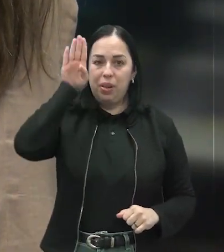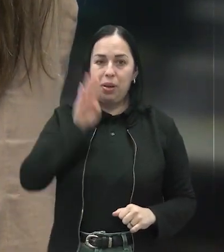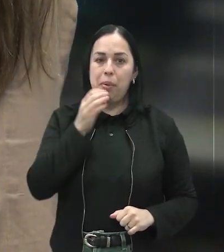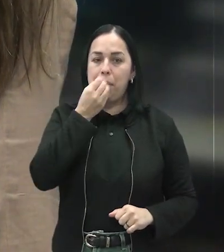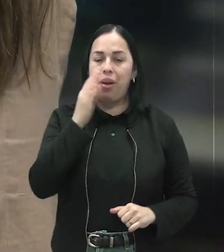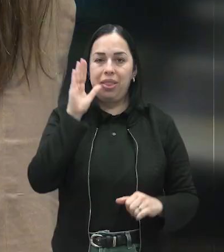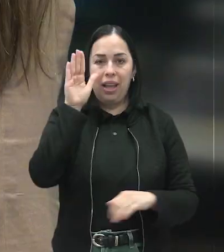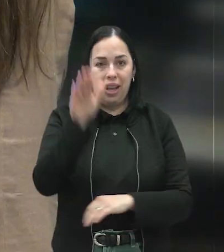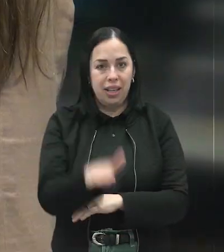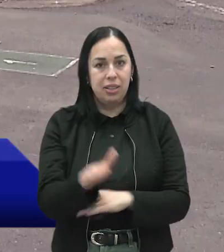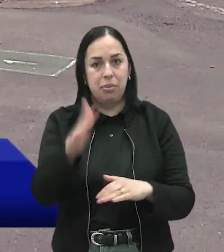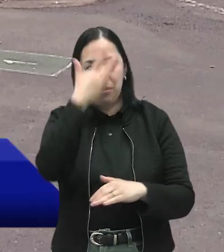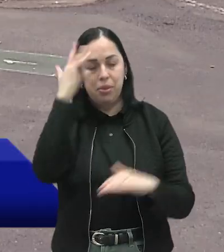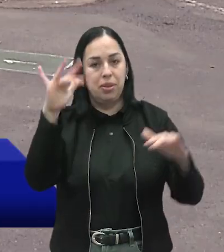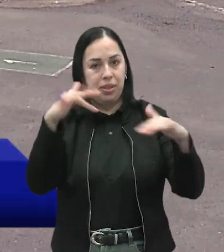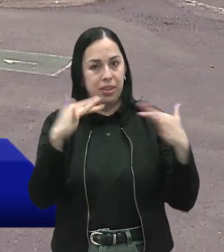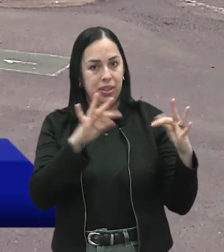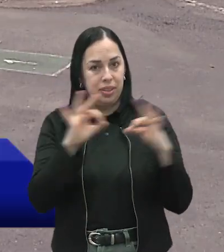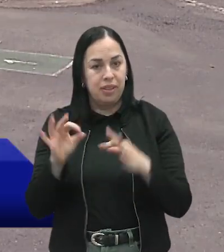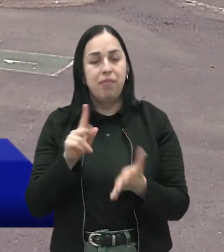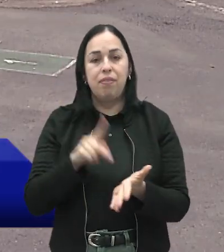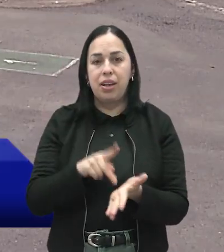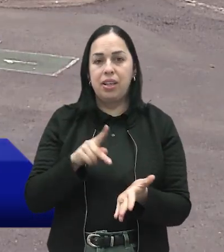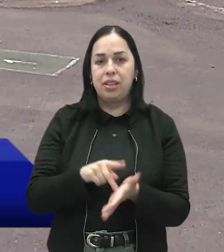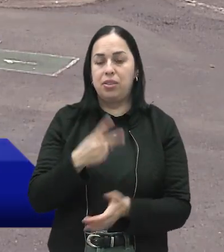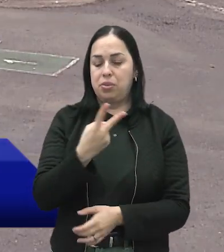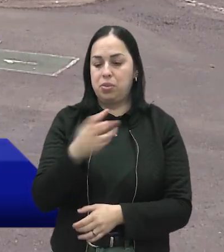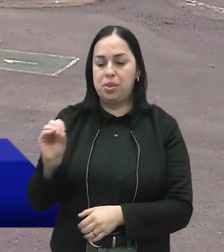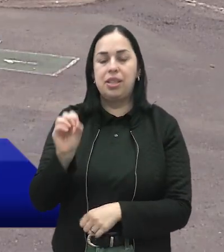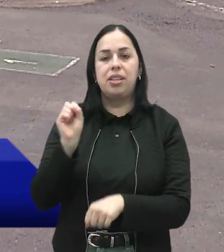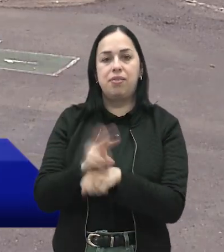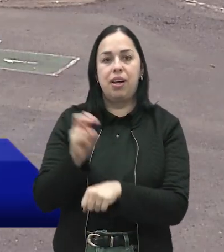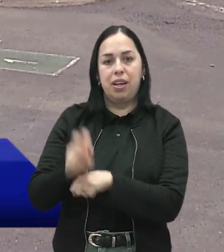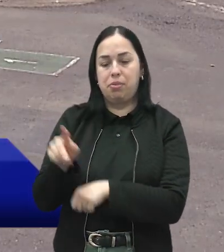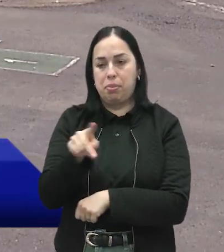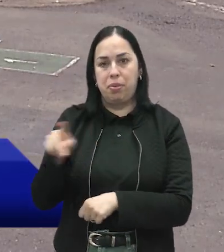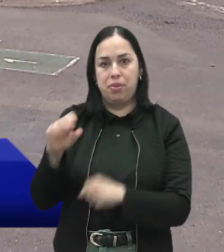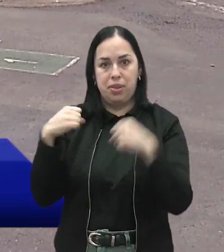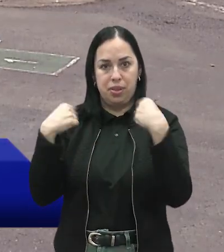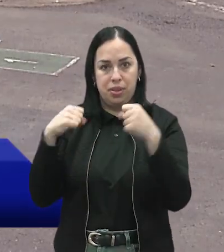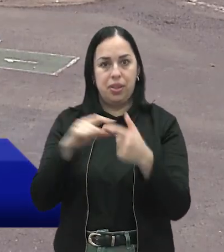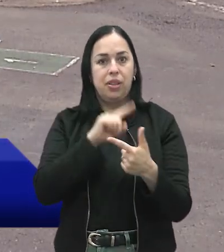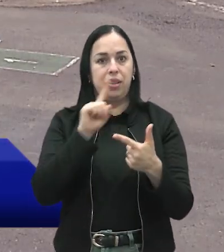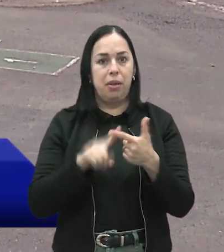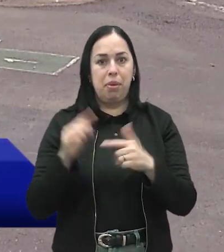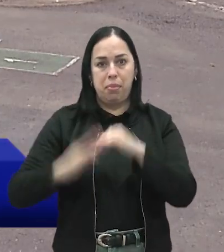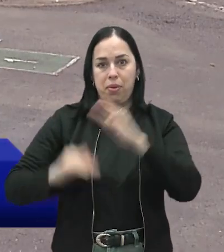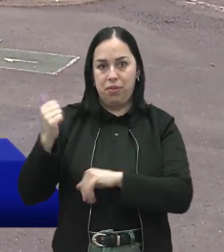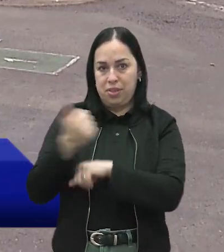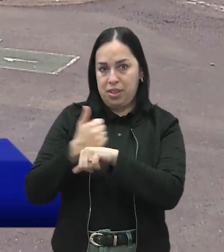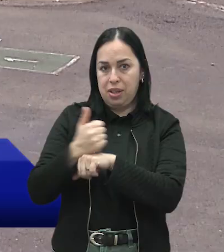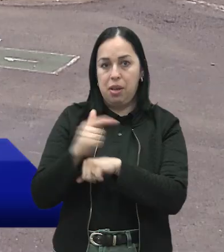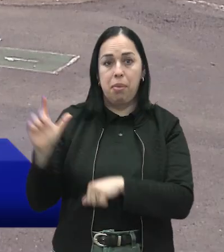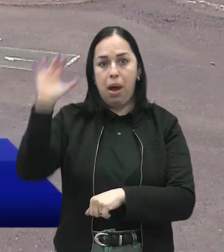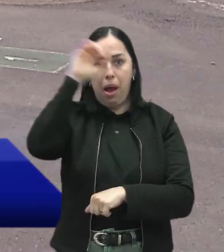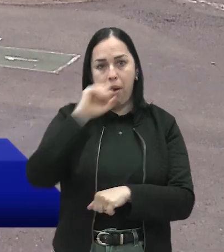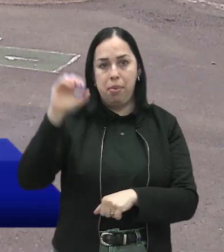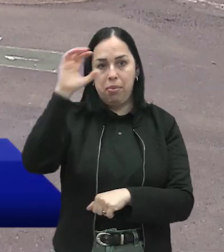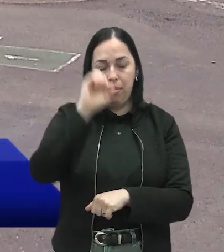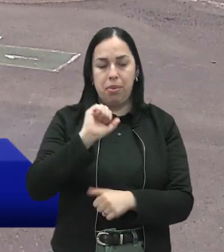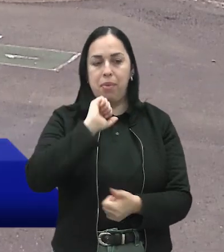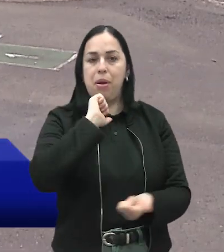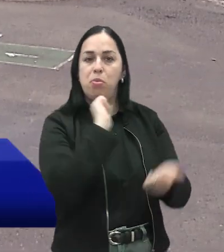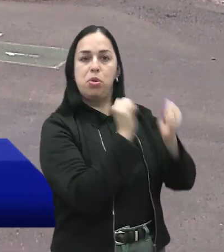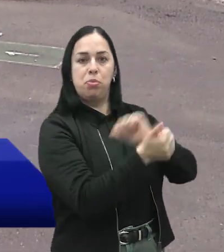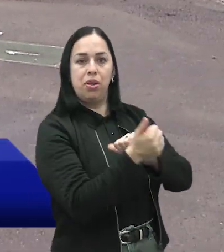Oi, Fran, boa tarde para você, boa tarde a todos que nos assistem. É isso mesmo, são 200 vagas para professores de educação física e profissionais da área se